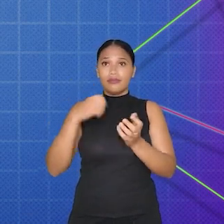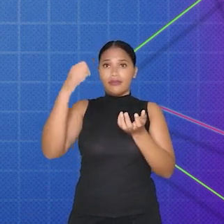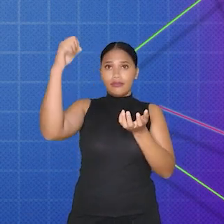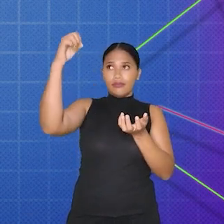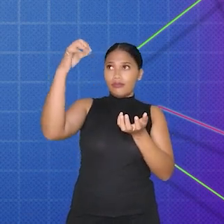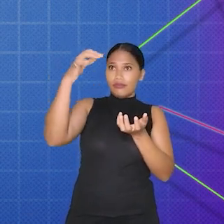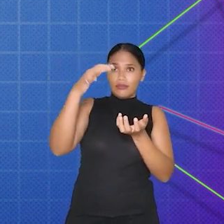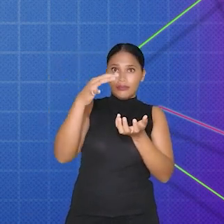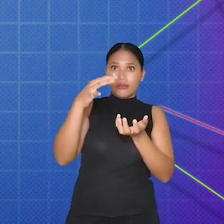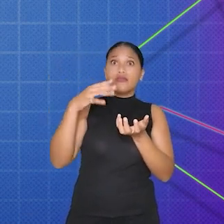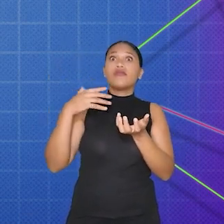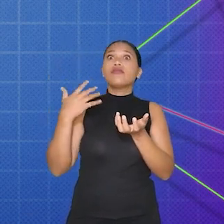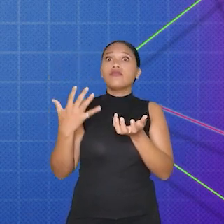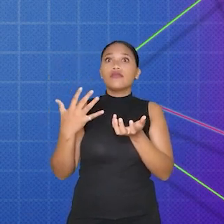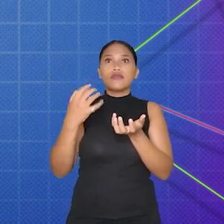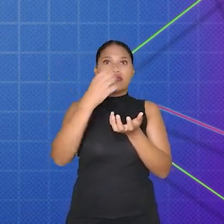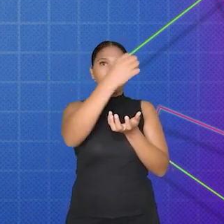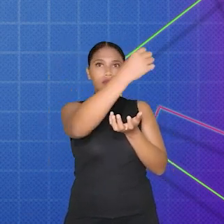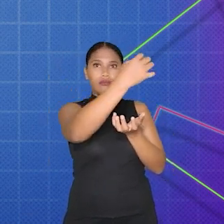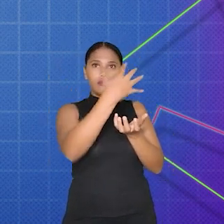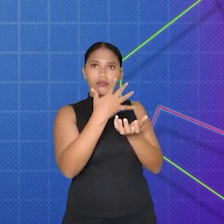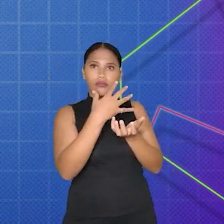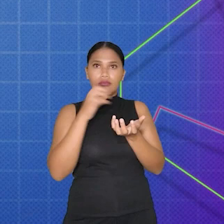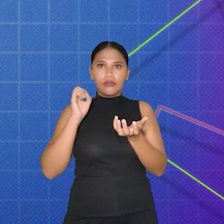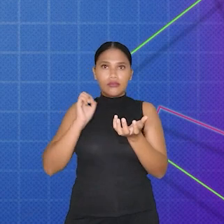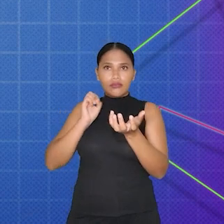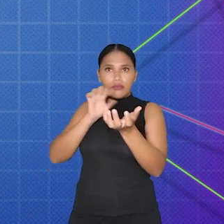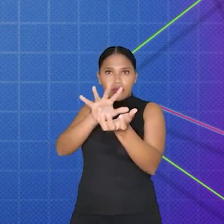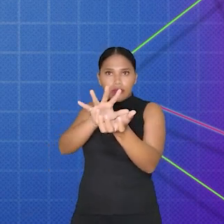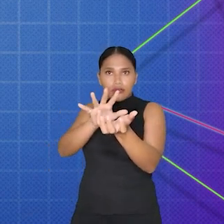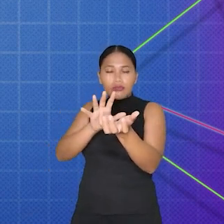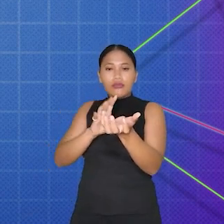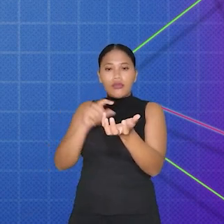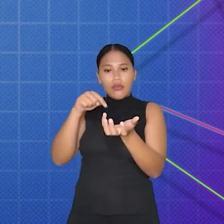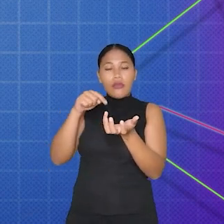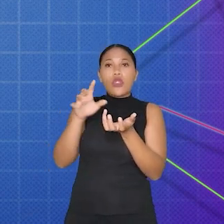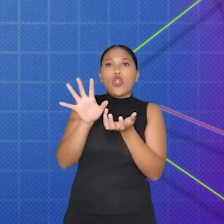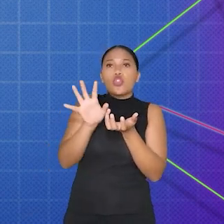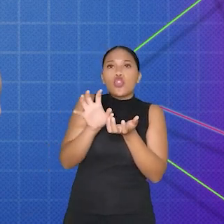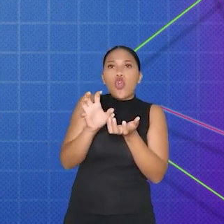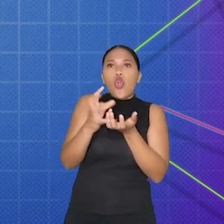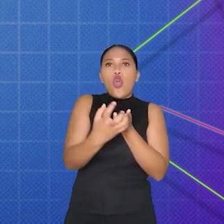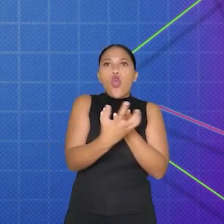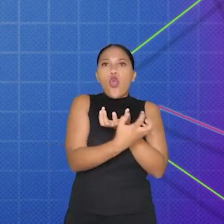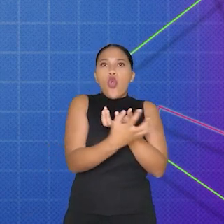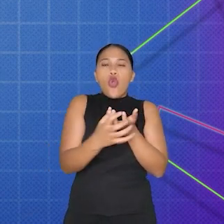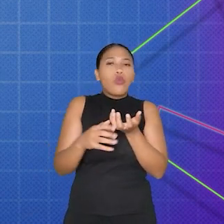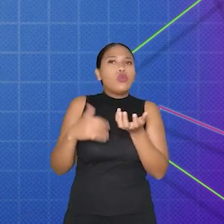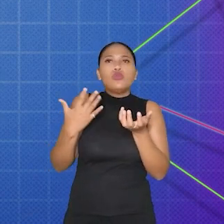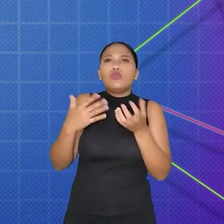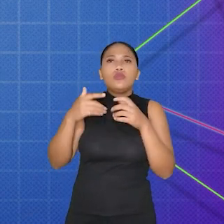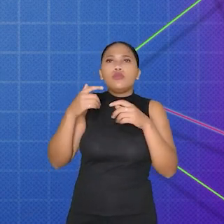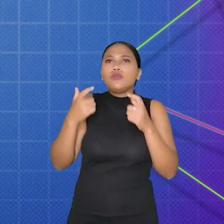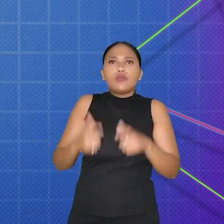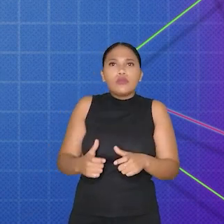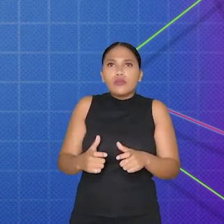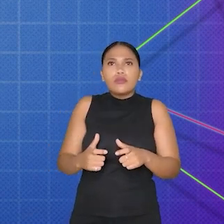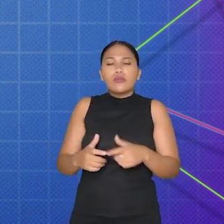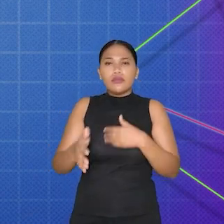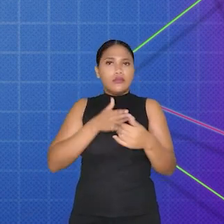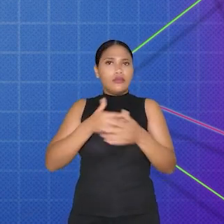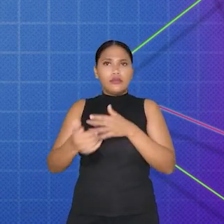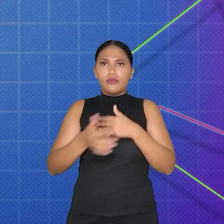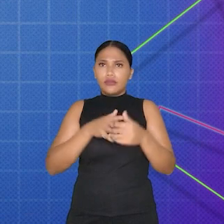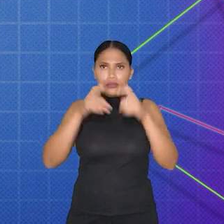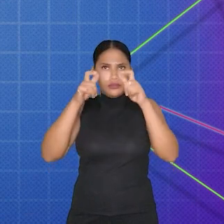da fonte de luz na imagem. Isso irá influenciar a forma como a luz atinge os objetos e cria sombras. A fonte de luz pode